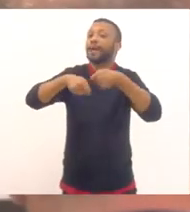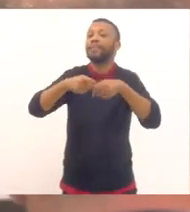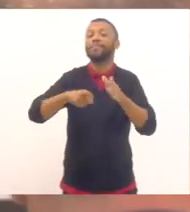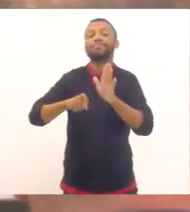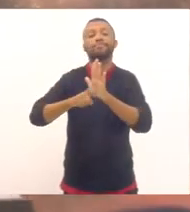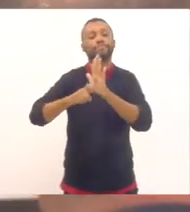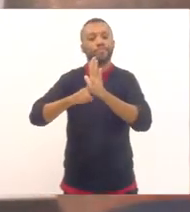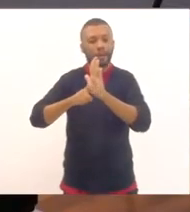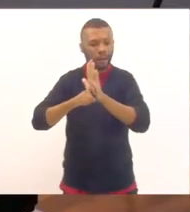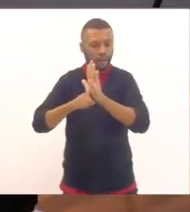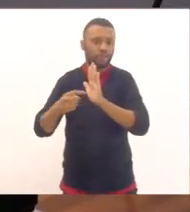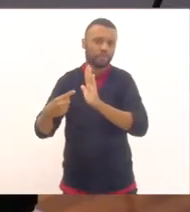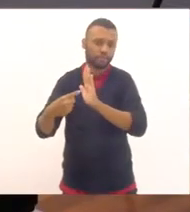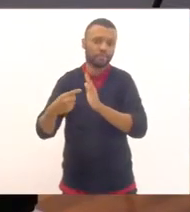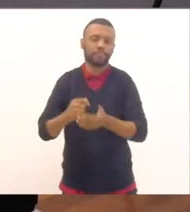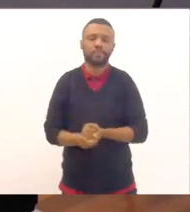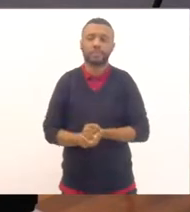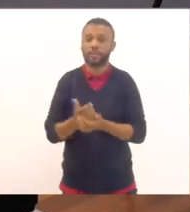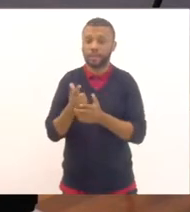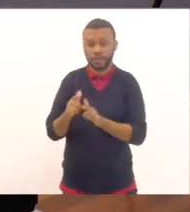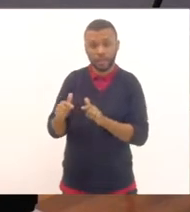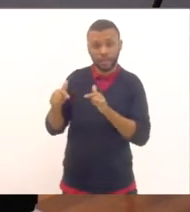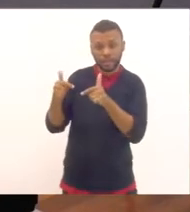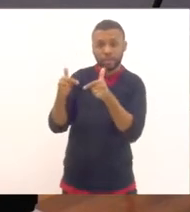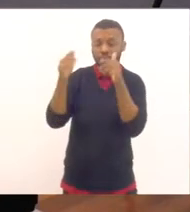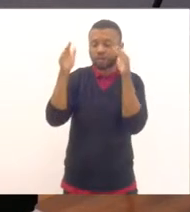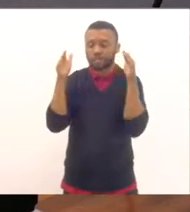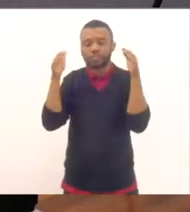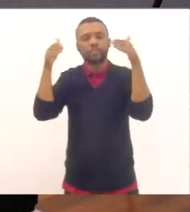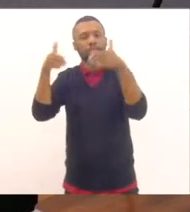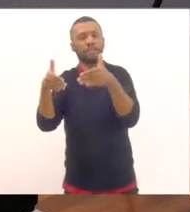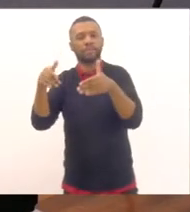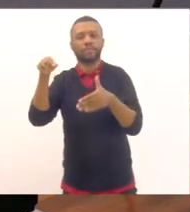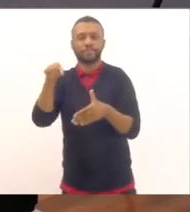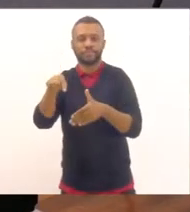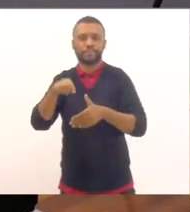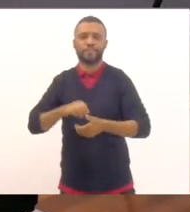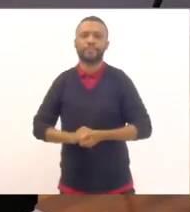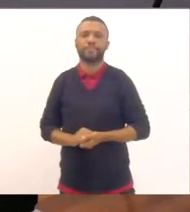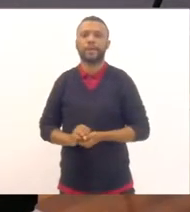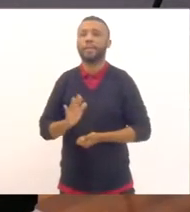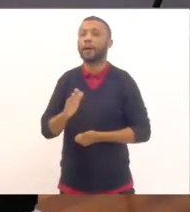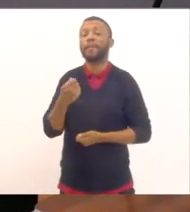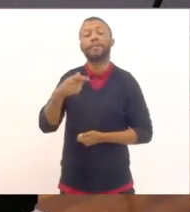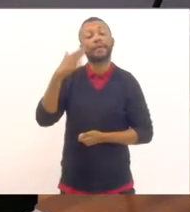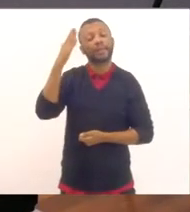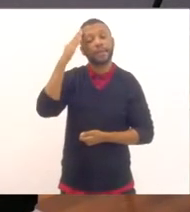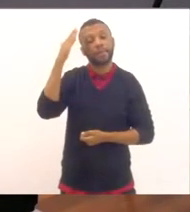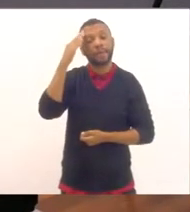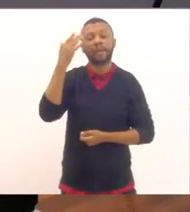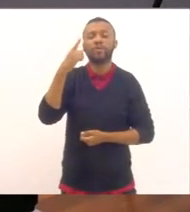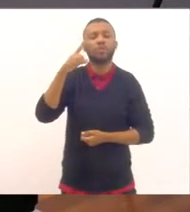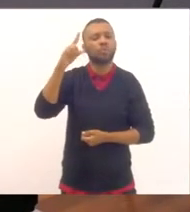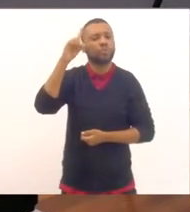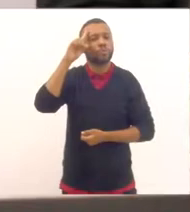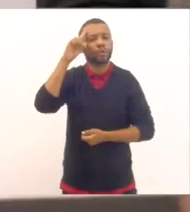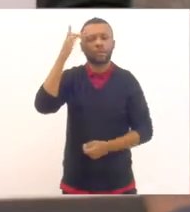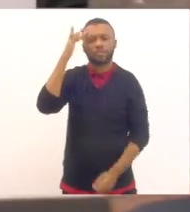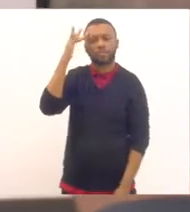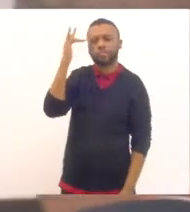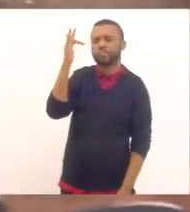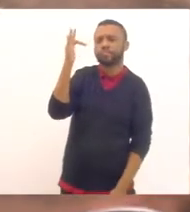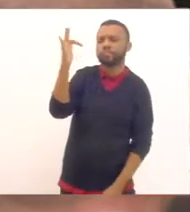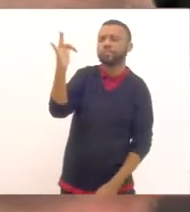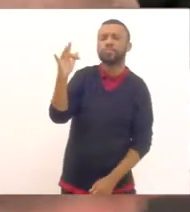dança essas operações USP operações Oi eu queria saber do dia a dia na qual é o